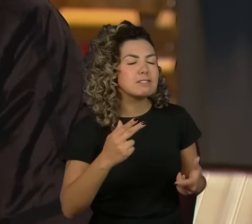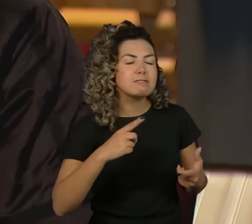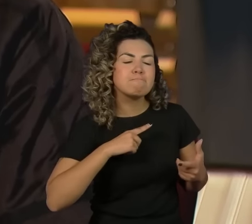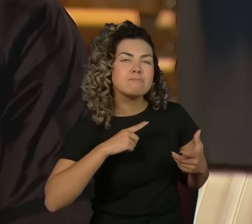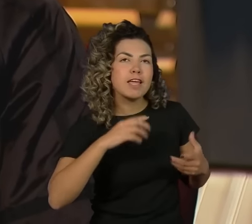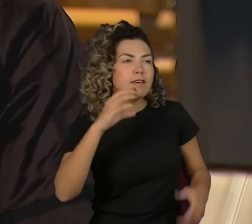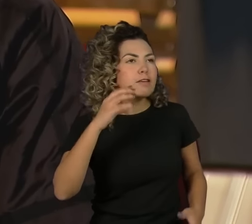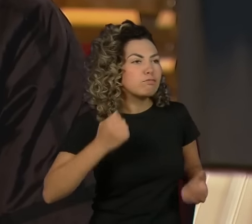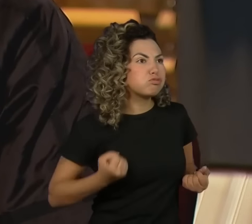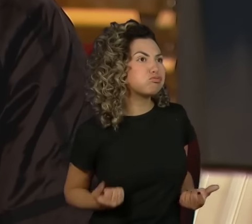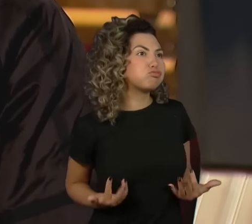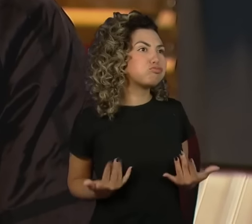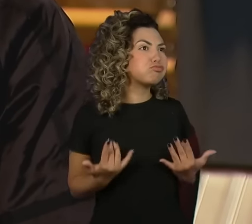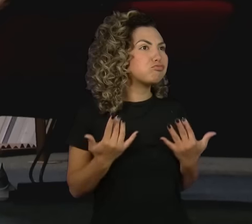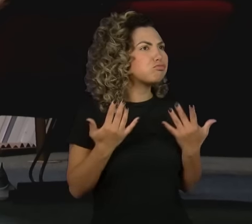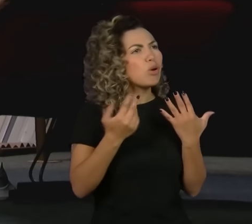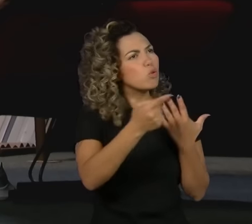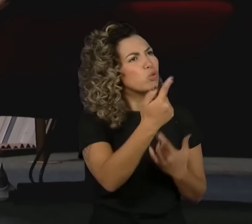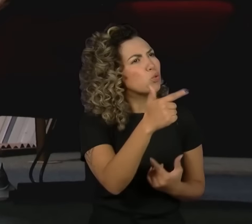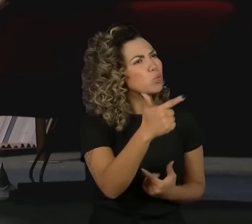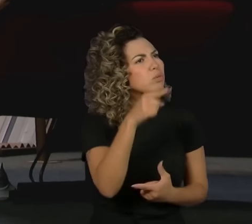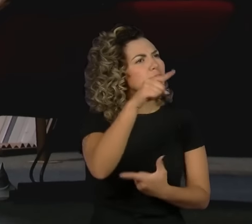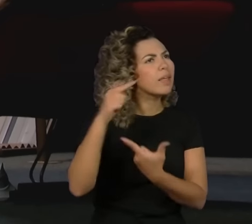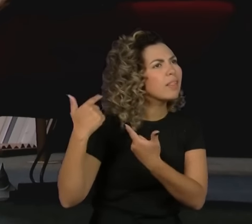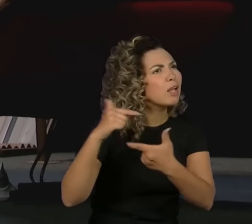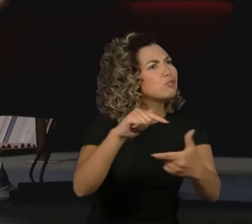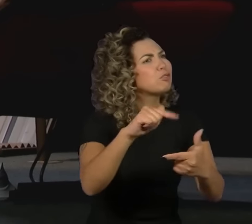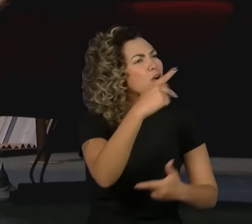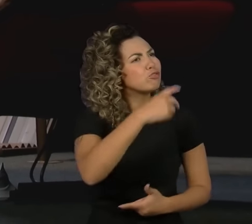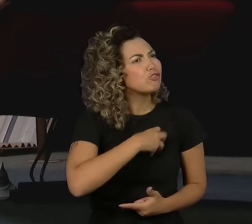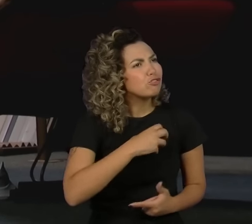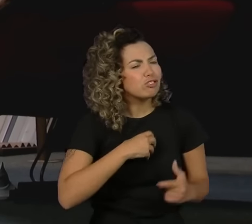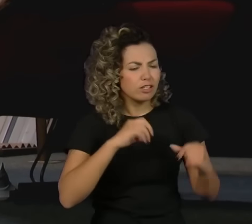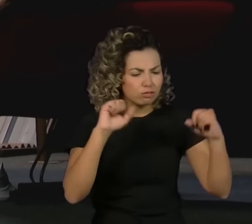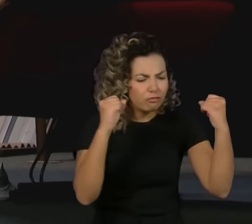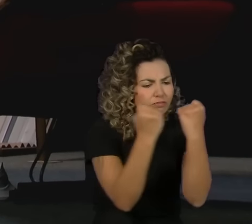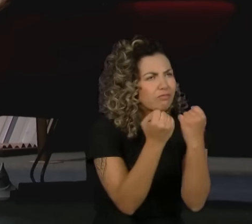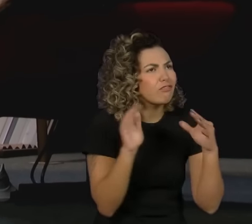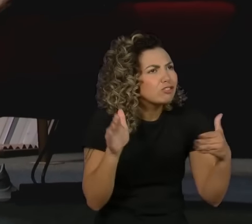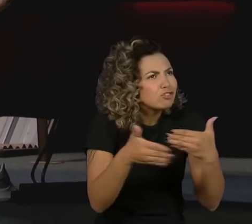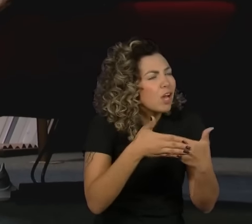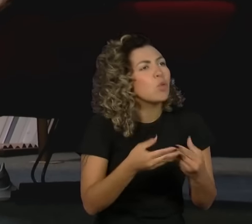imagina um carioca. Como que convive? Como que você convive com isso?